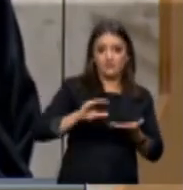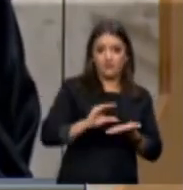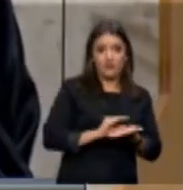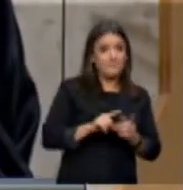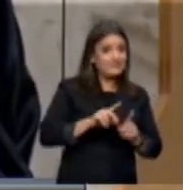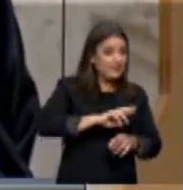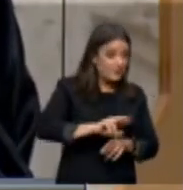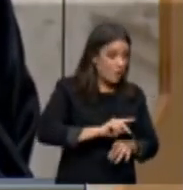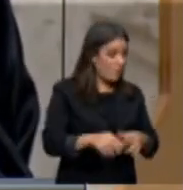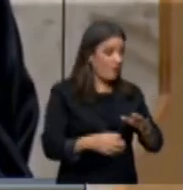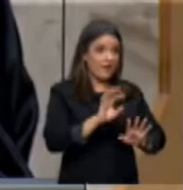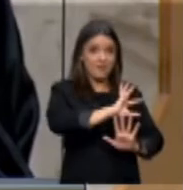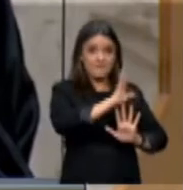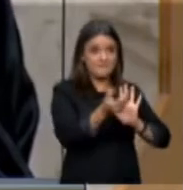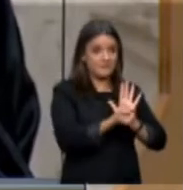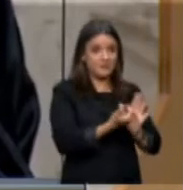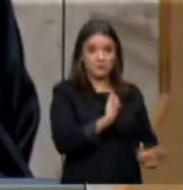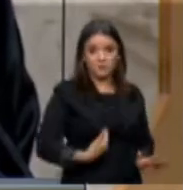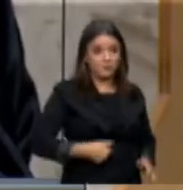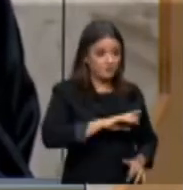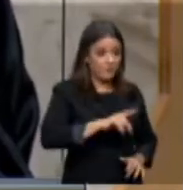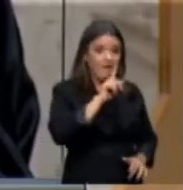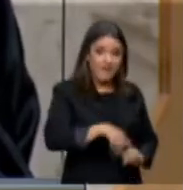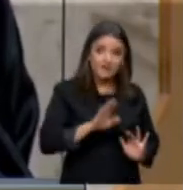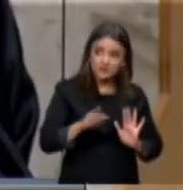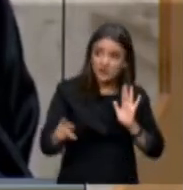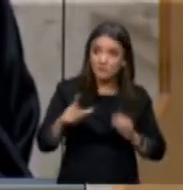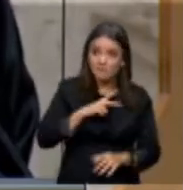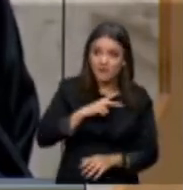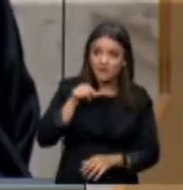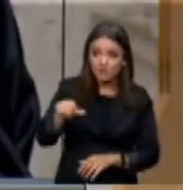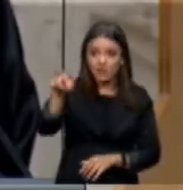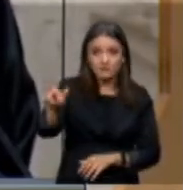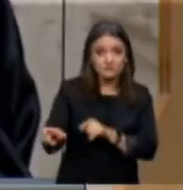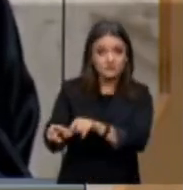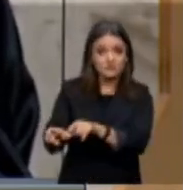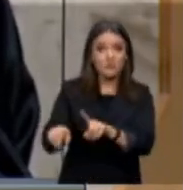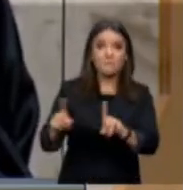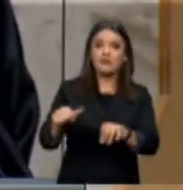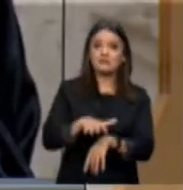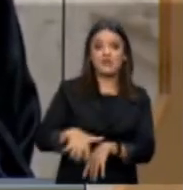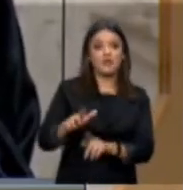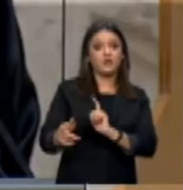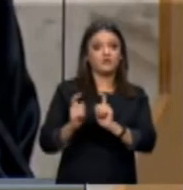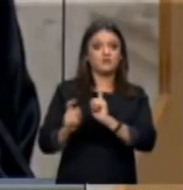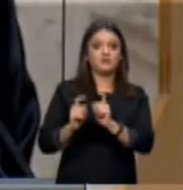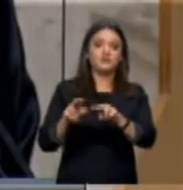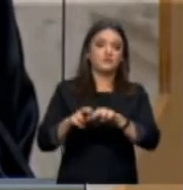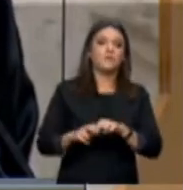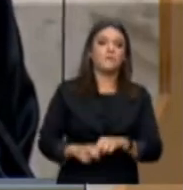o patrimônio público, e sim o patrimônio privado, apenas gerido no plano administrativo